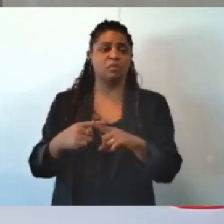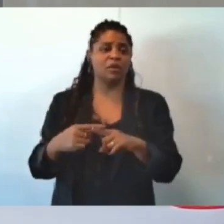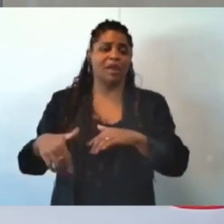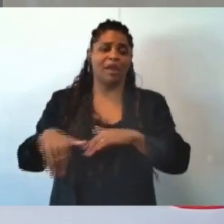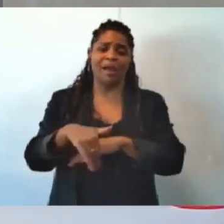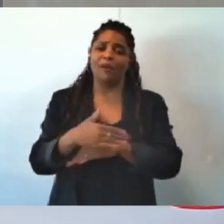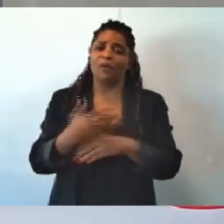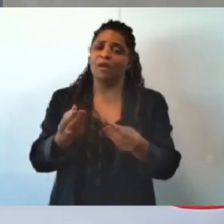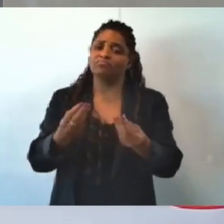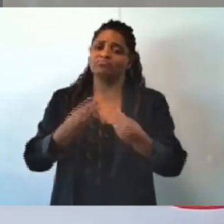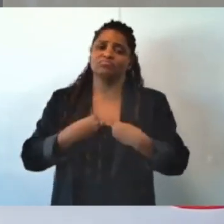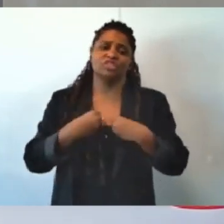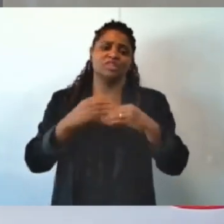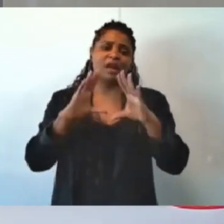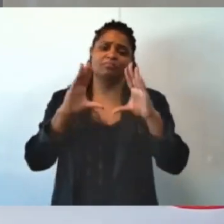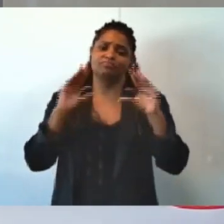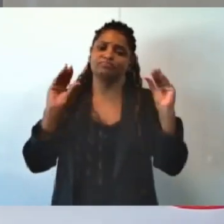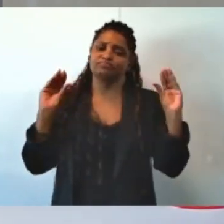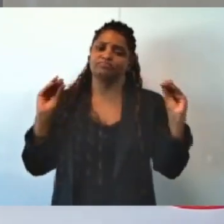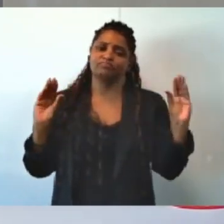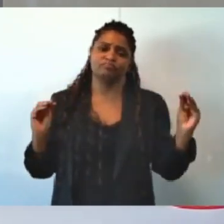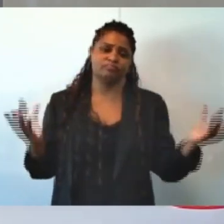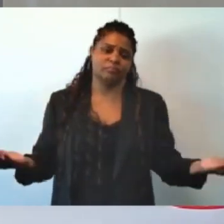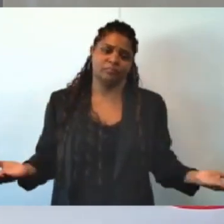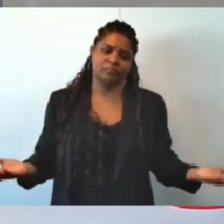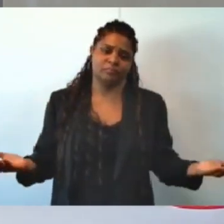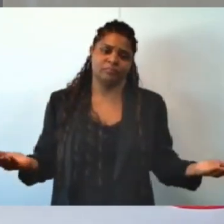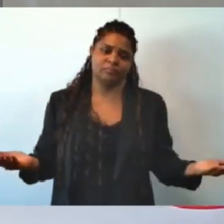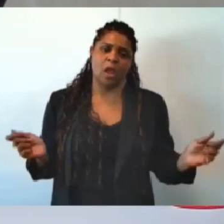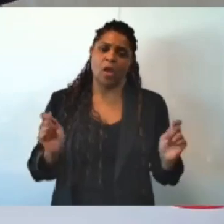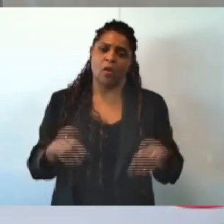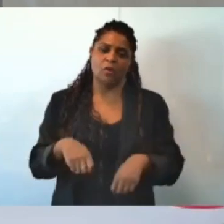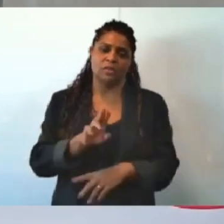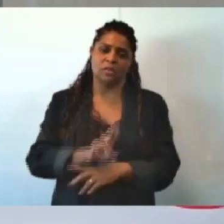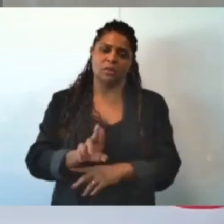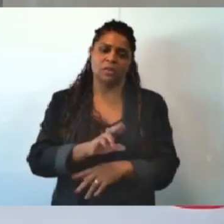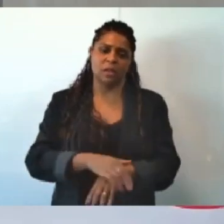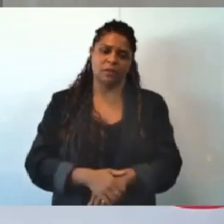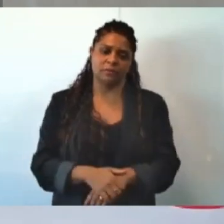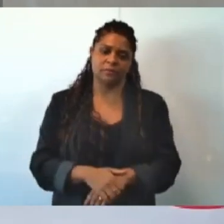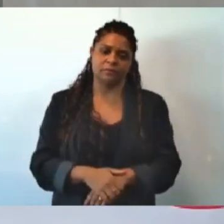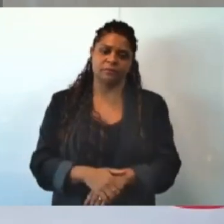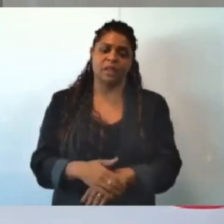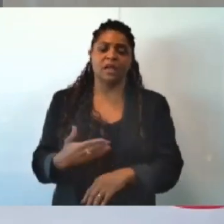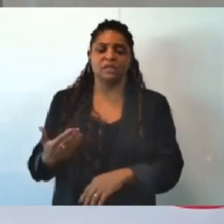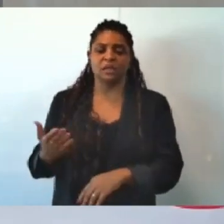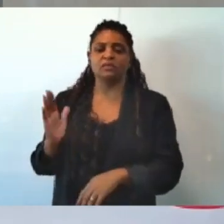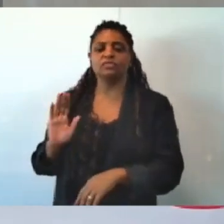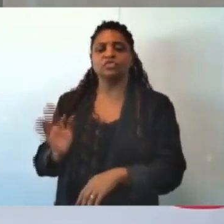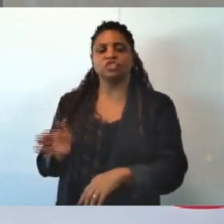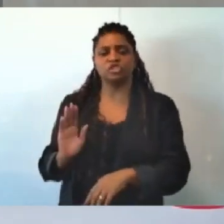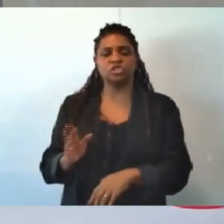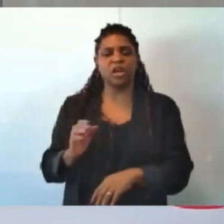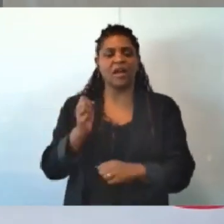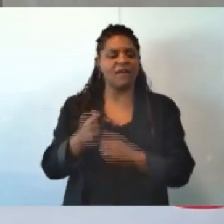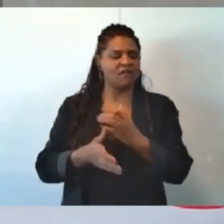você tinha, né, de poder usá-las. Então, nós já estávamos aqui falando de